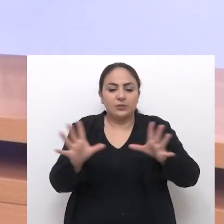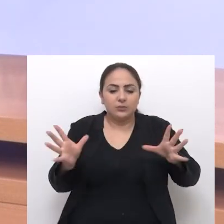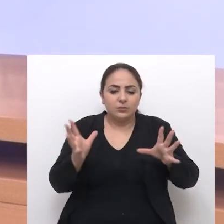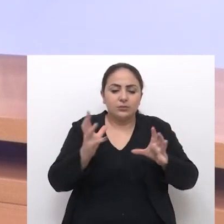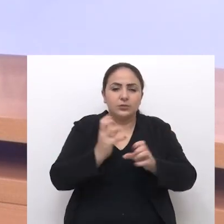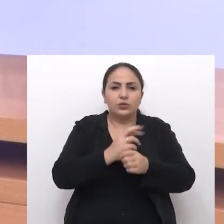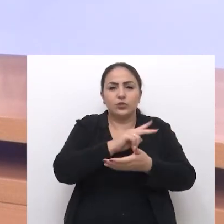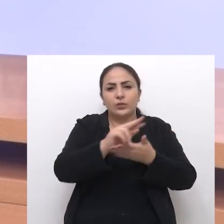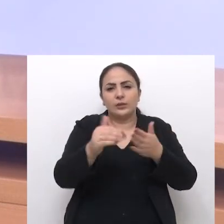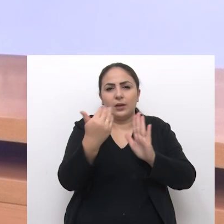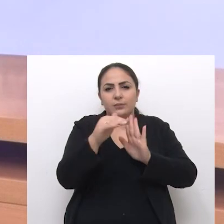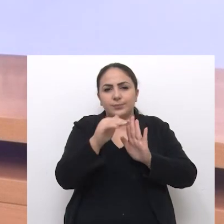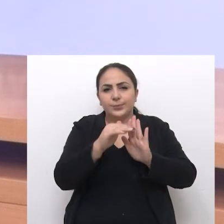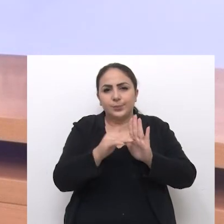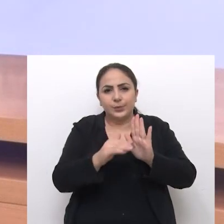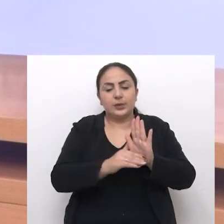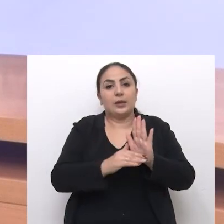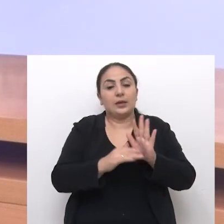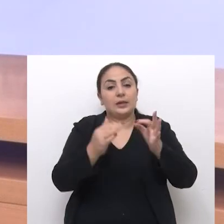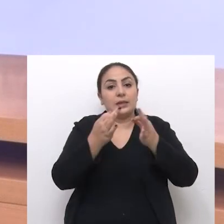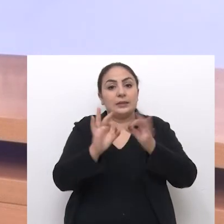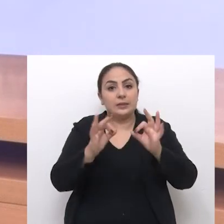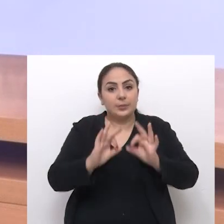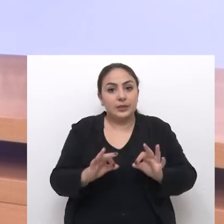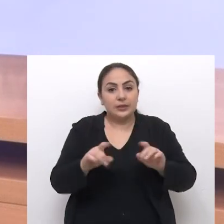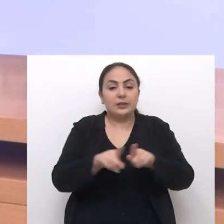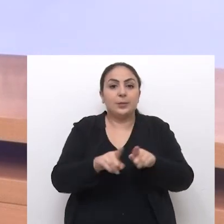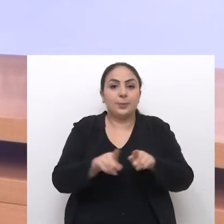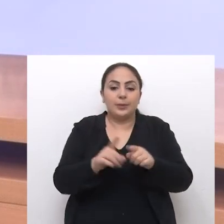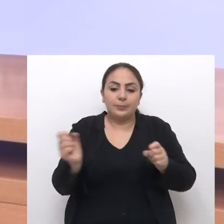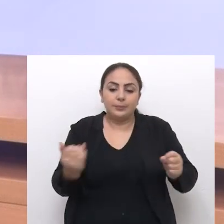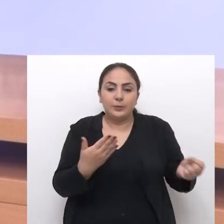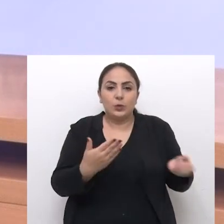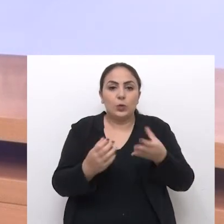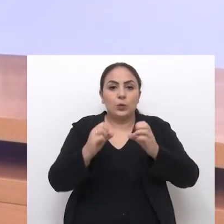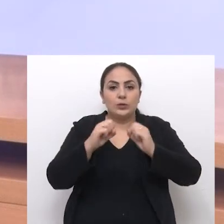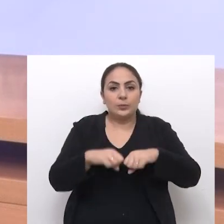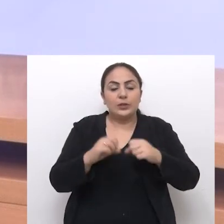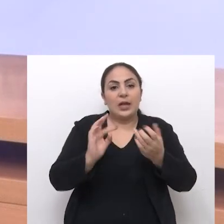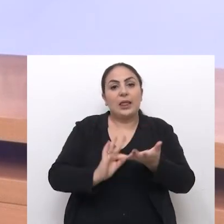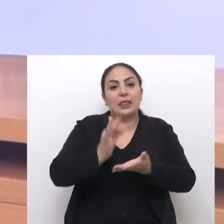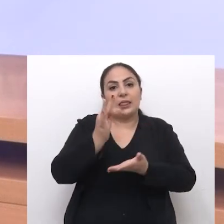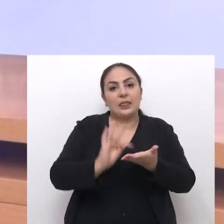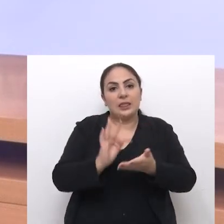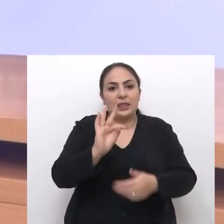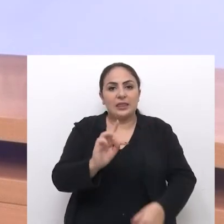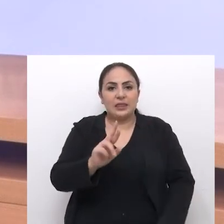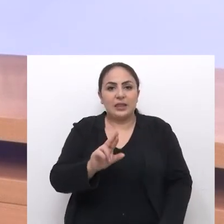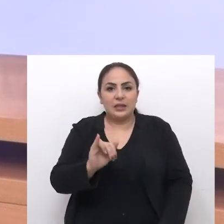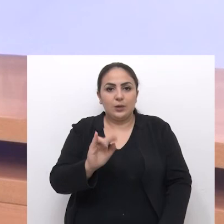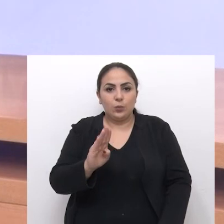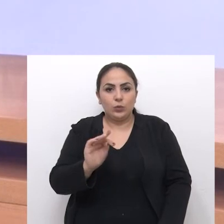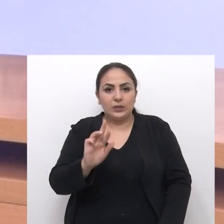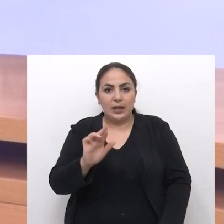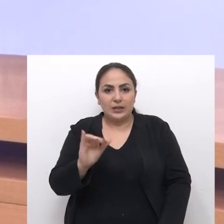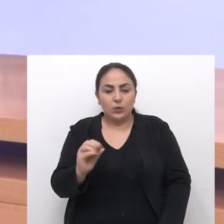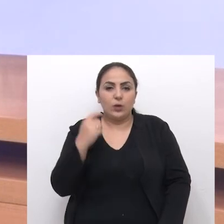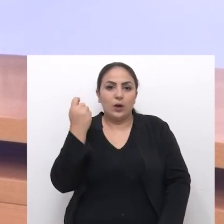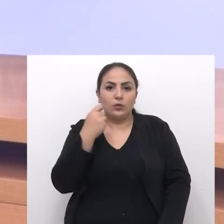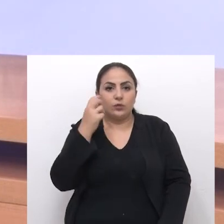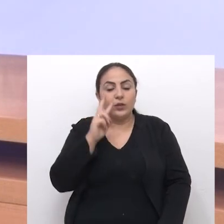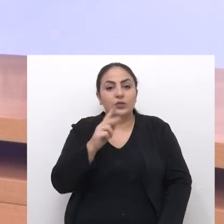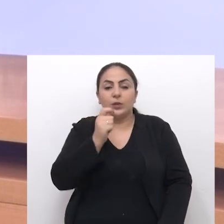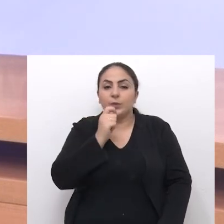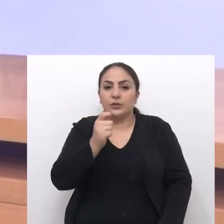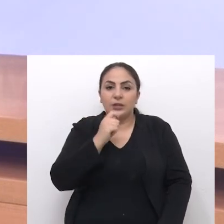reúnem uma série de medidas que buscam simplificar e modernizar o sistema tributário gaúcho. Veja na